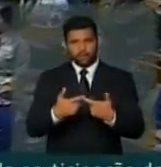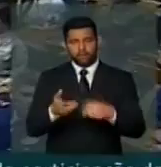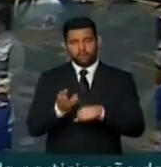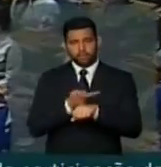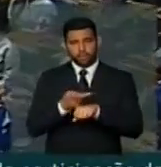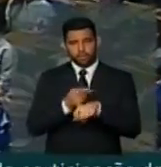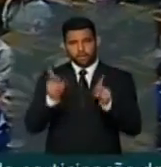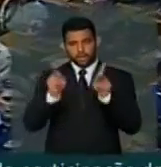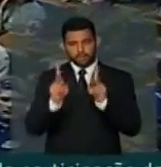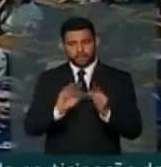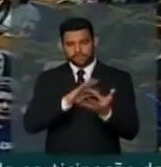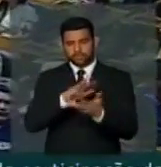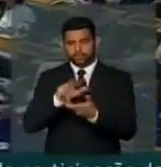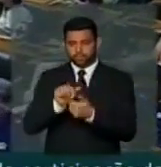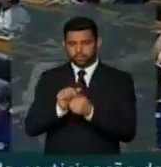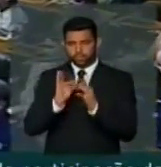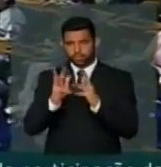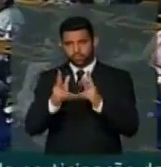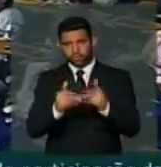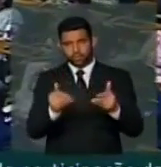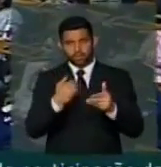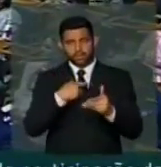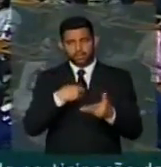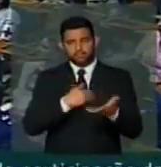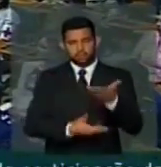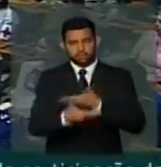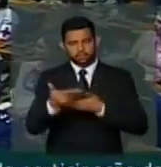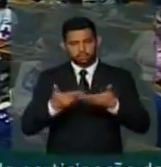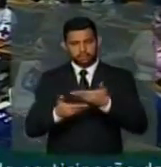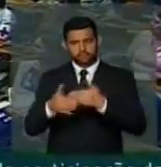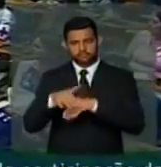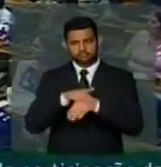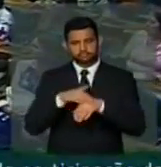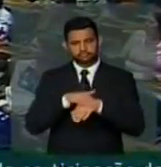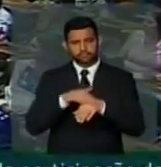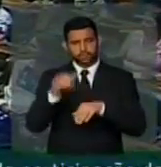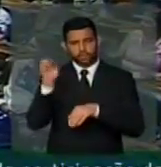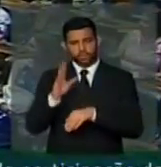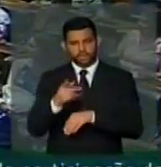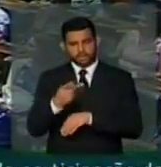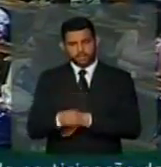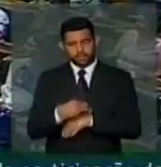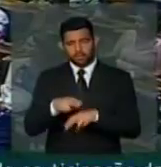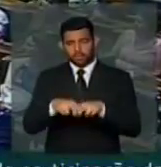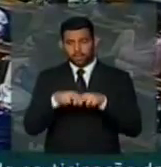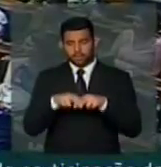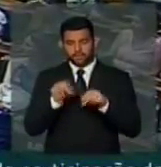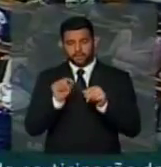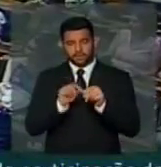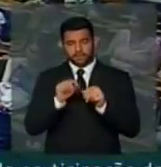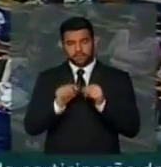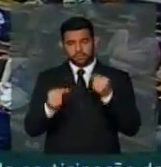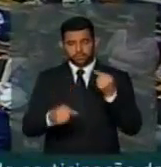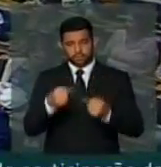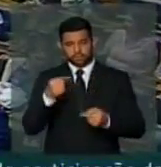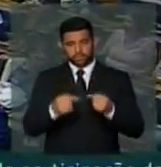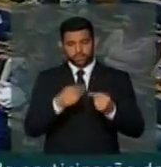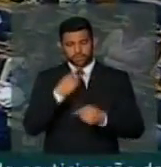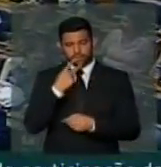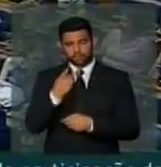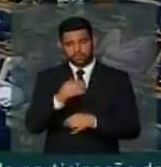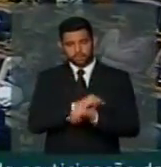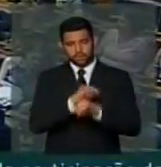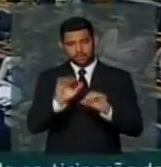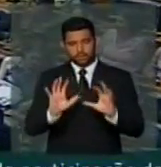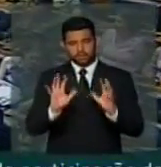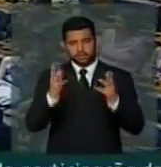busca da paz mundial, que sempre orientou as relações externas de nosso país. tanto que fazemos o discurso inaugural